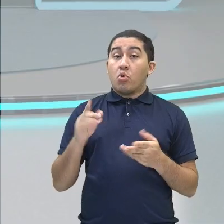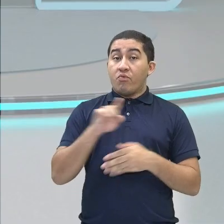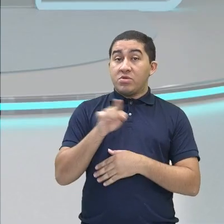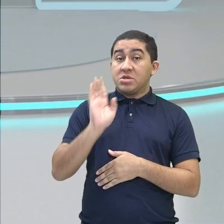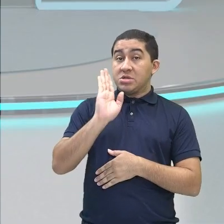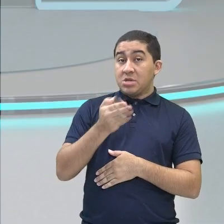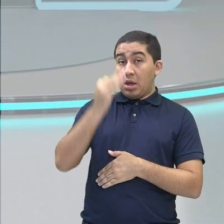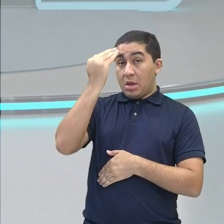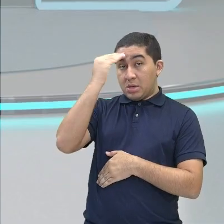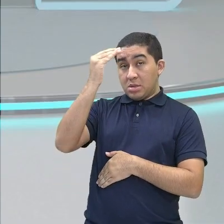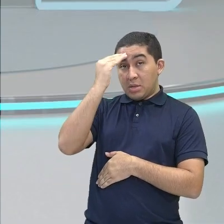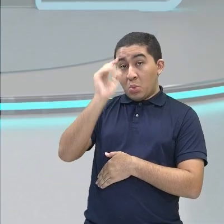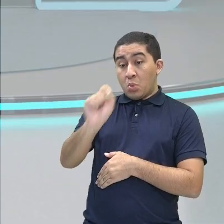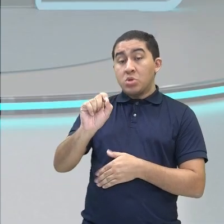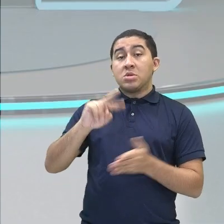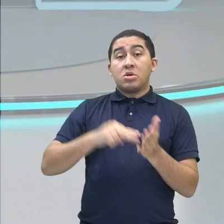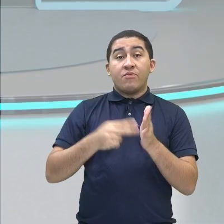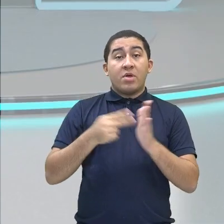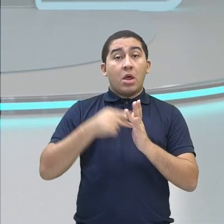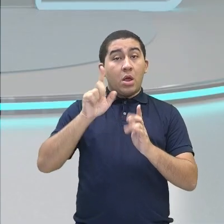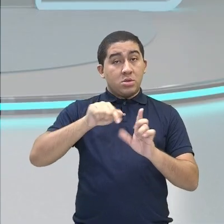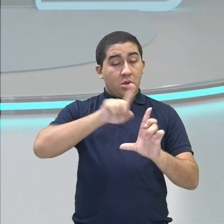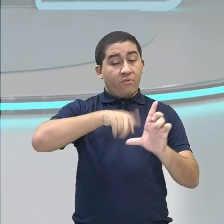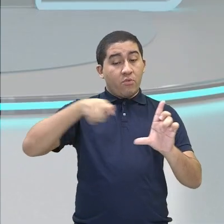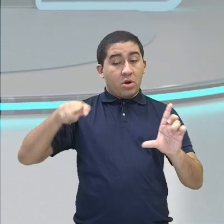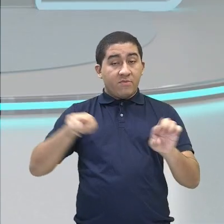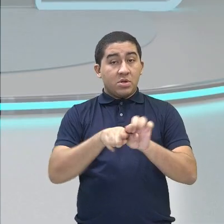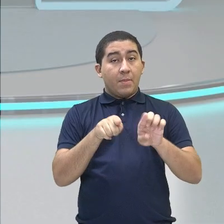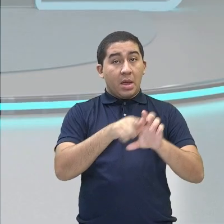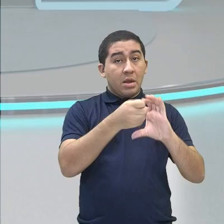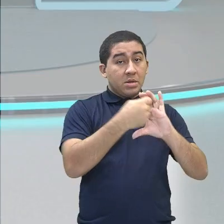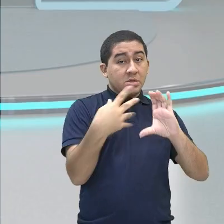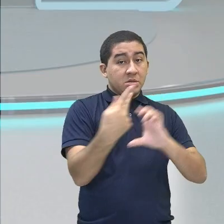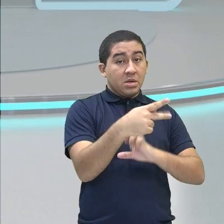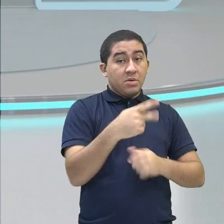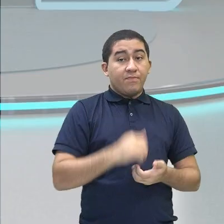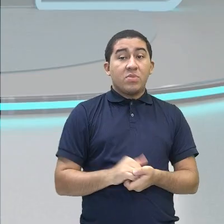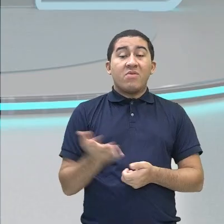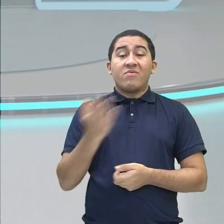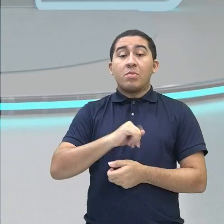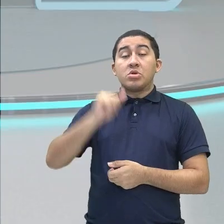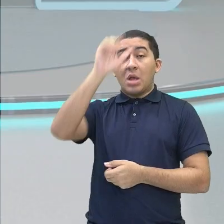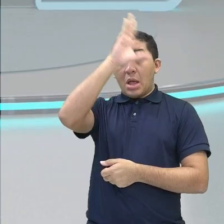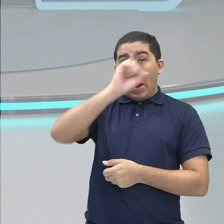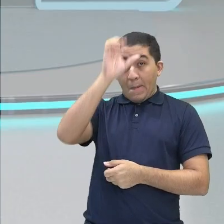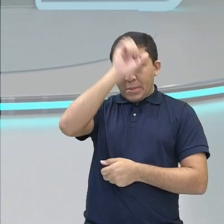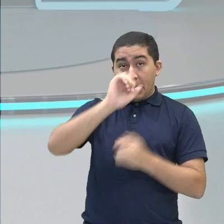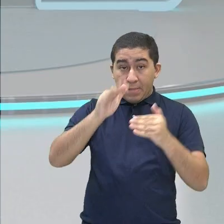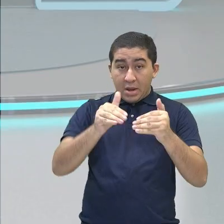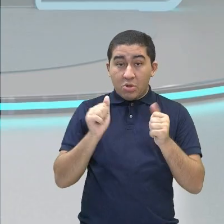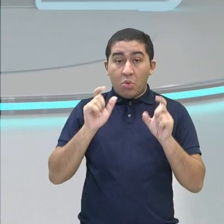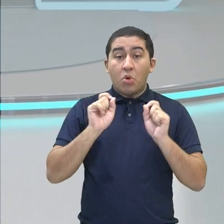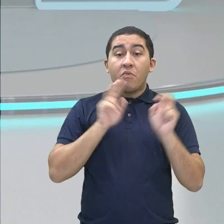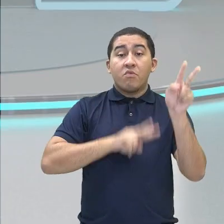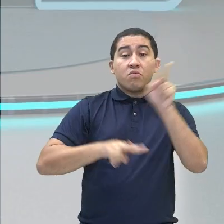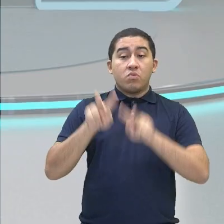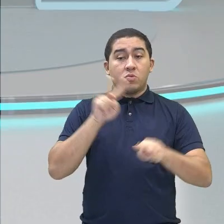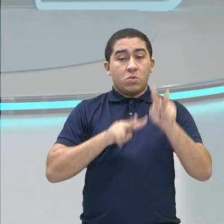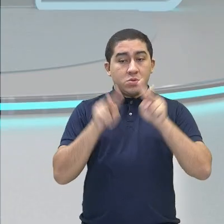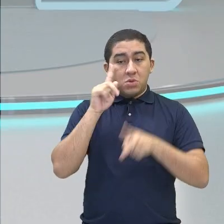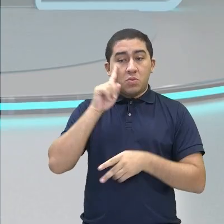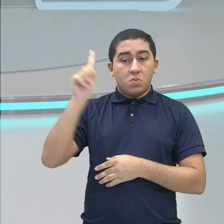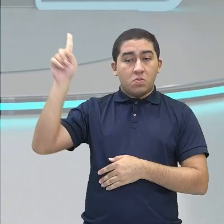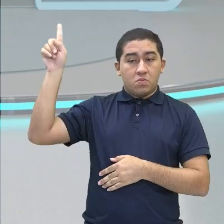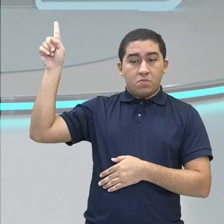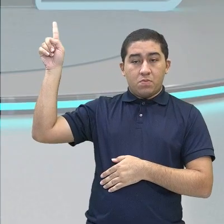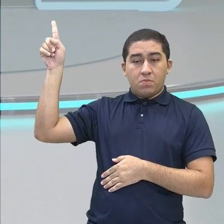um infográfico e suas características, vamos aprender um pouco mais olhando aqui. Os